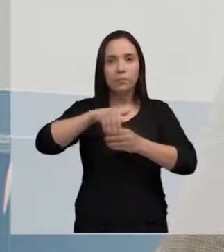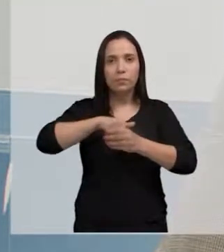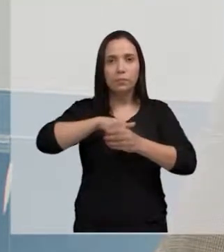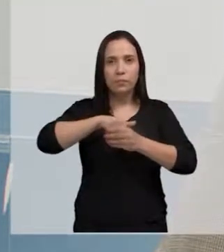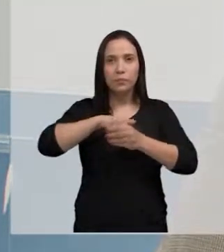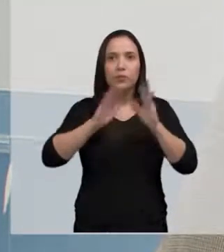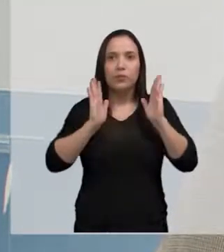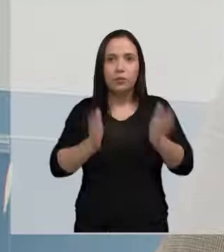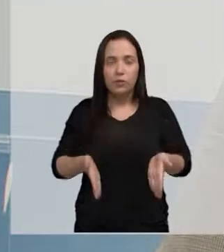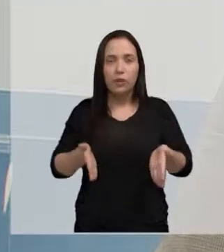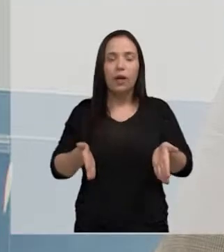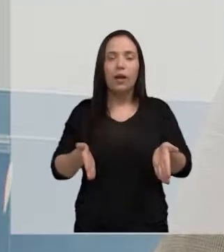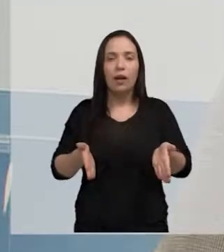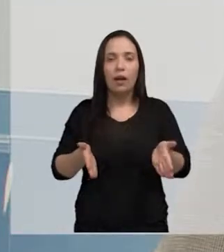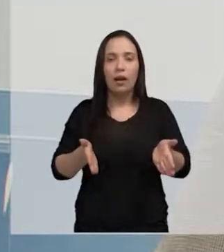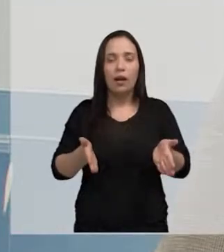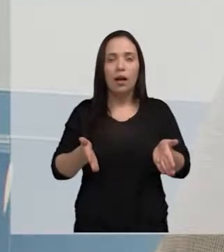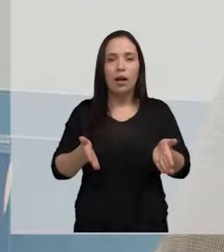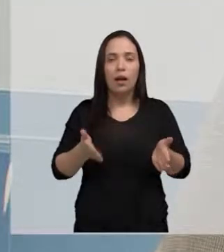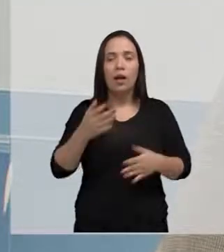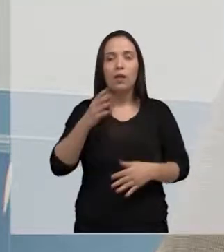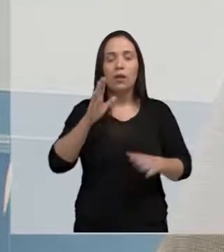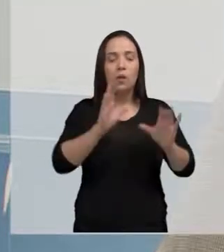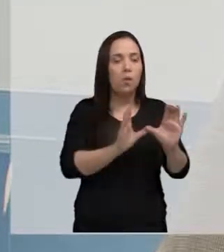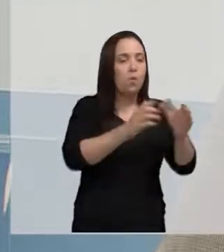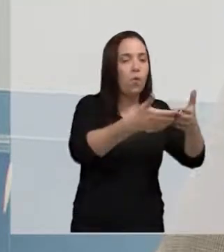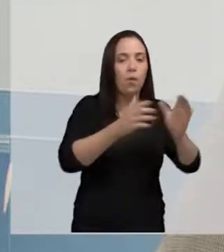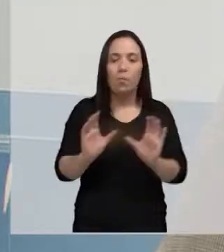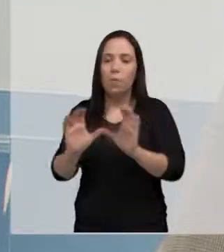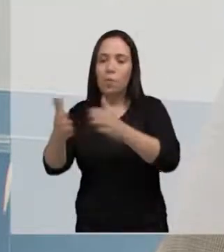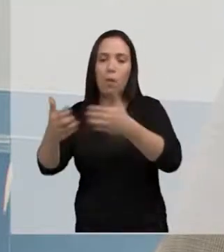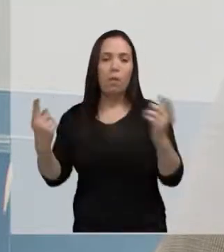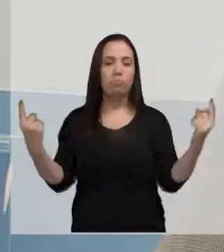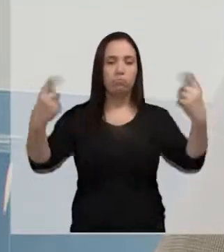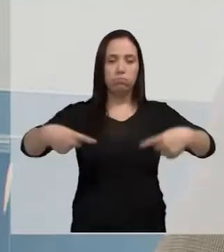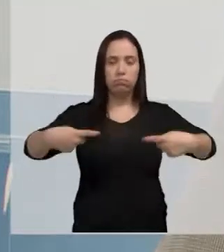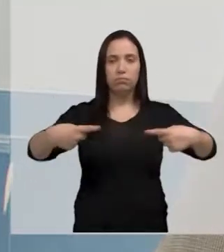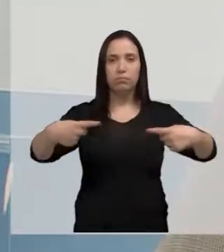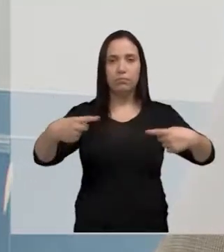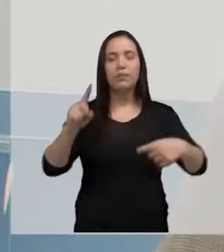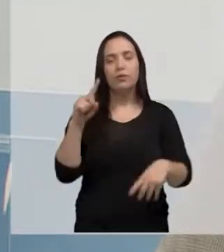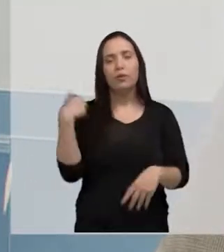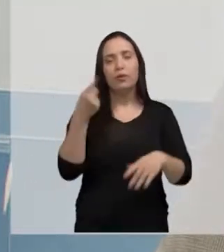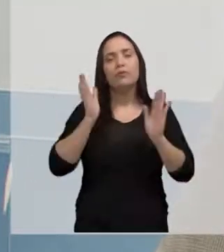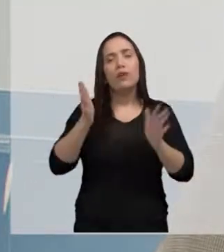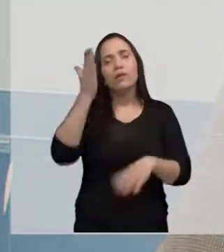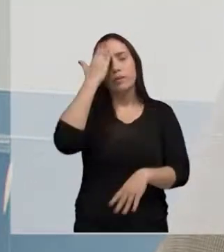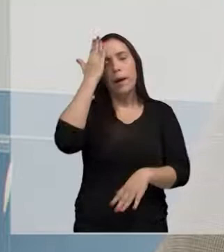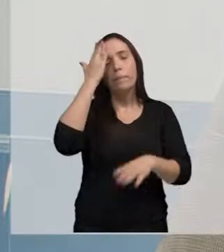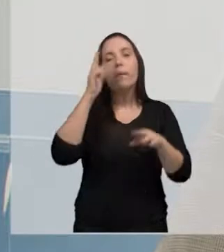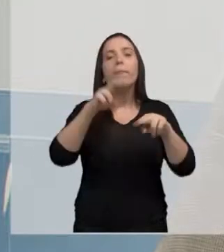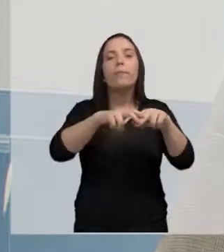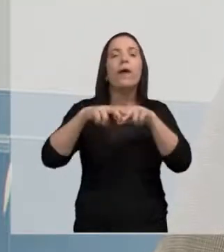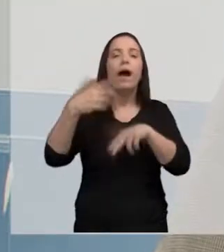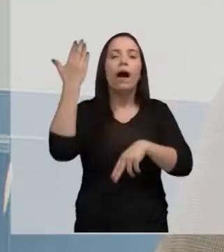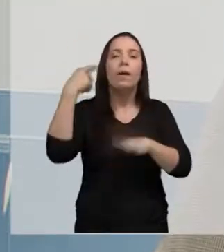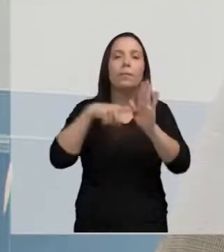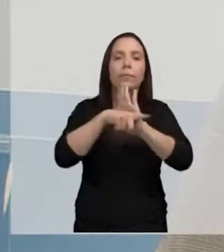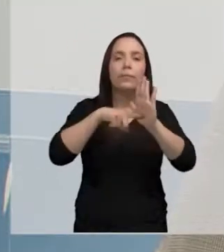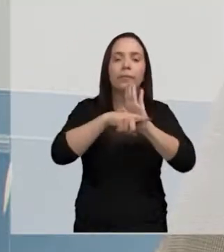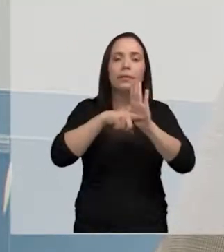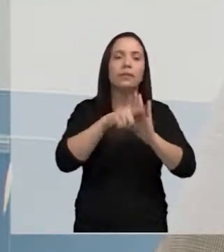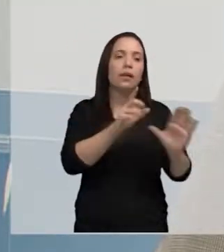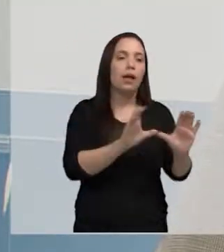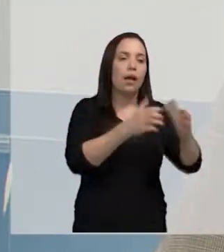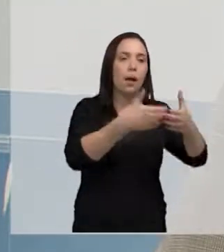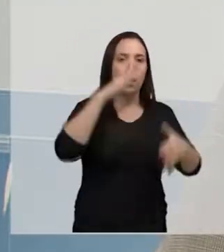do primeiro turno, já com as duas posições definidas, o que era esperado, né? Segundo as pesquisas, Jair